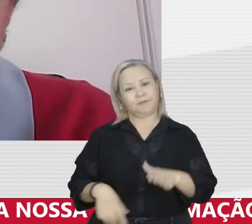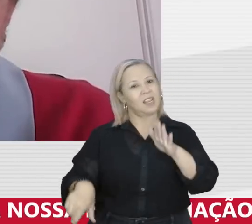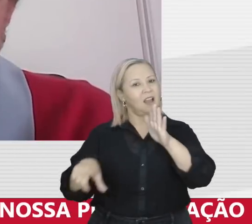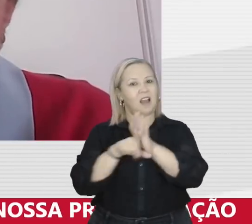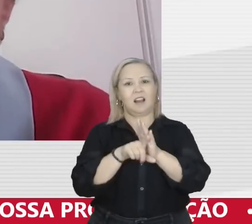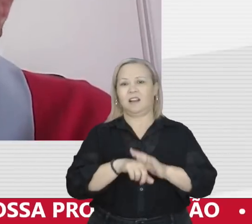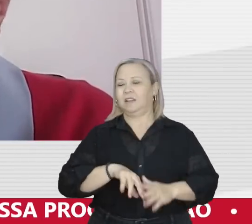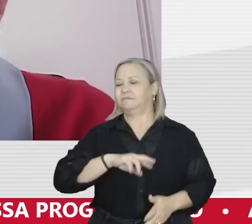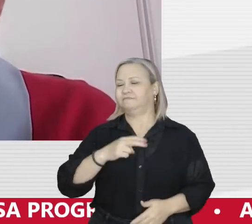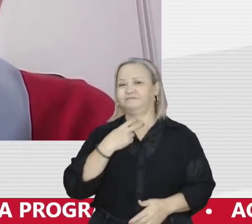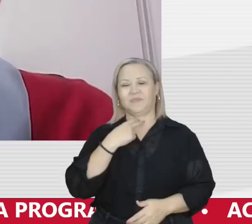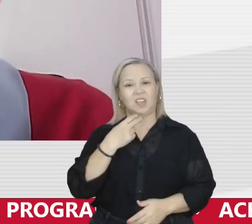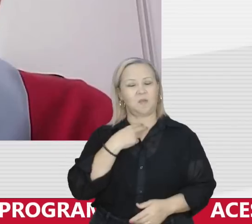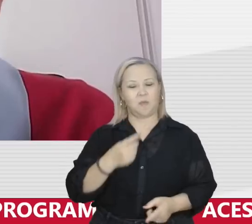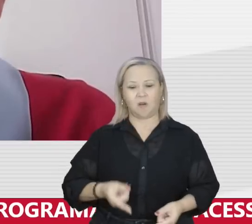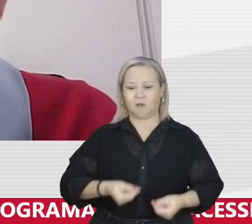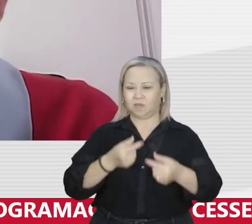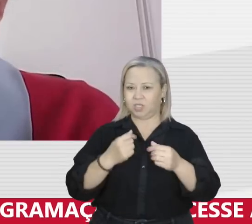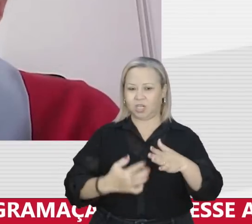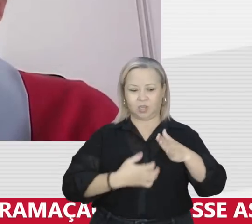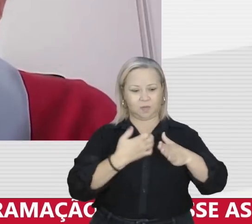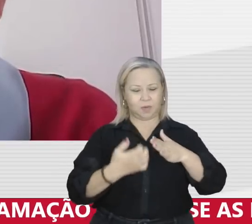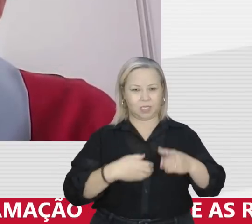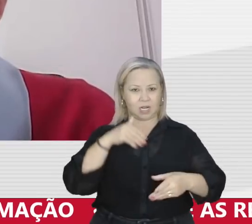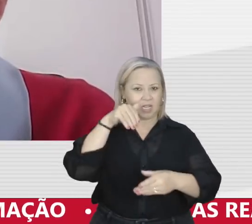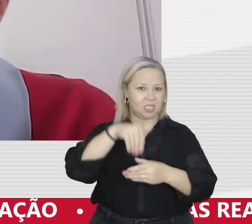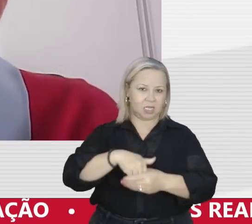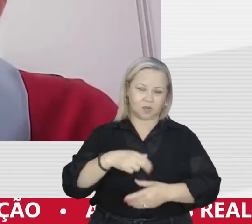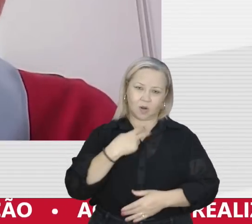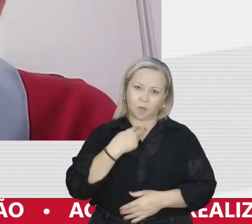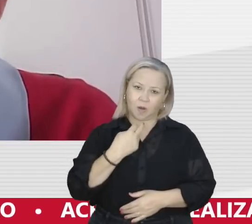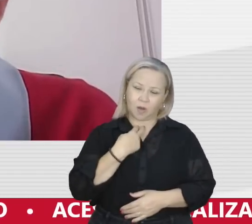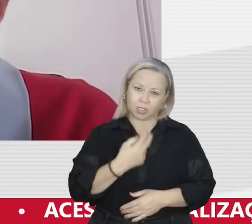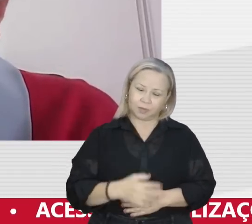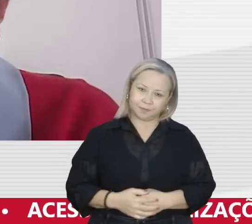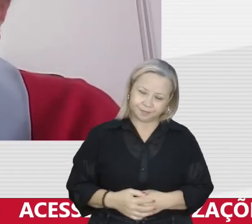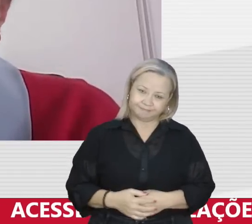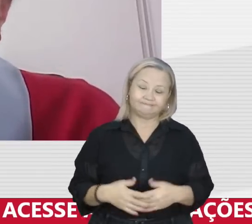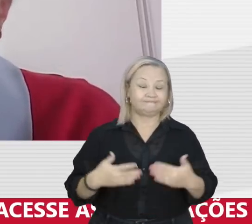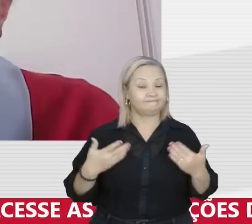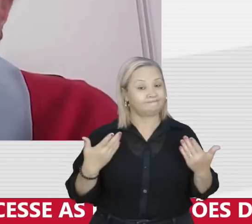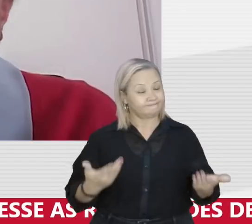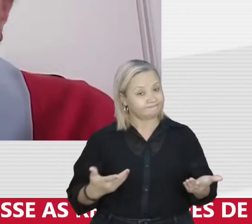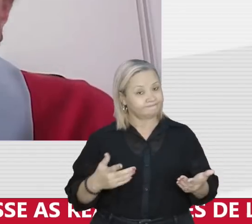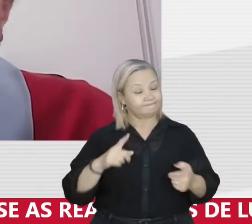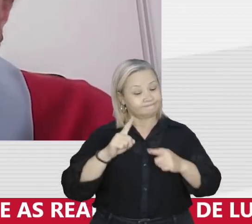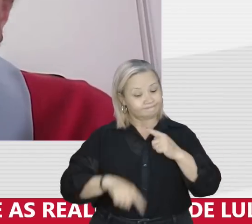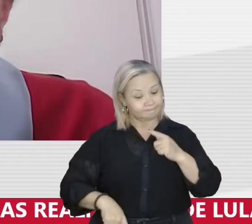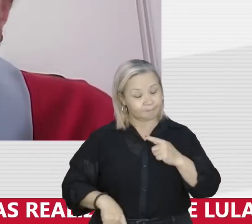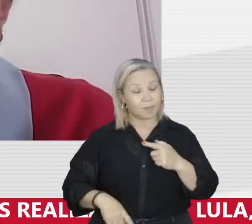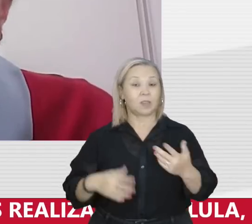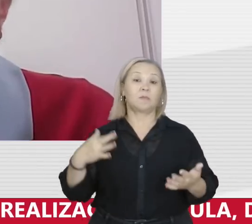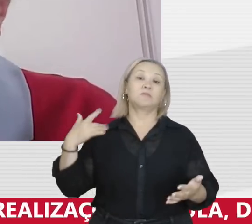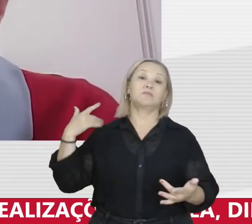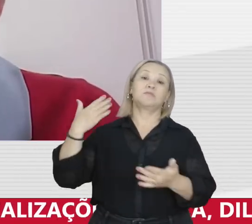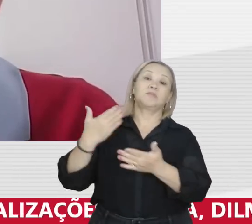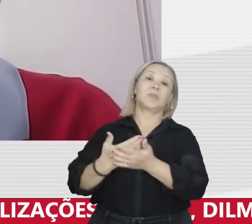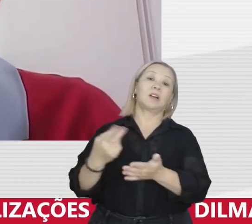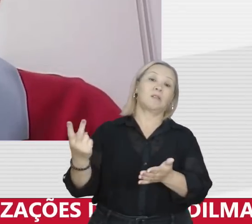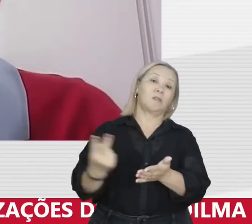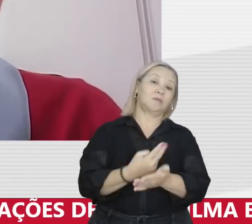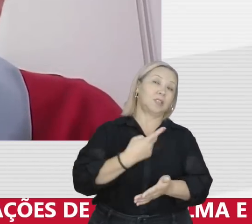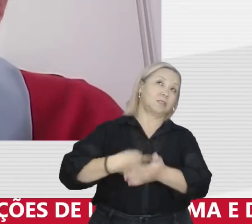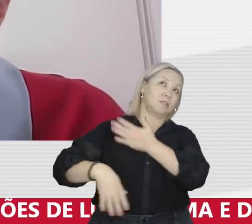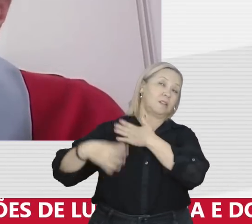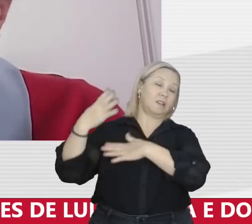mais dinheiro empresarial nas eleições. Então, tudo isso já vinha acontecendo. E o